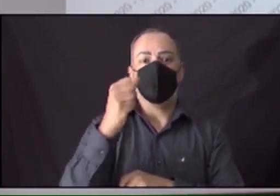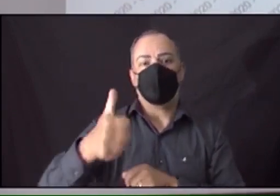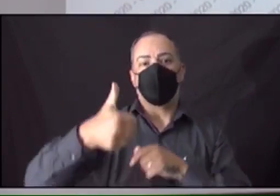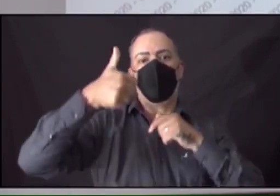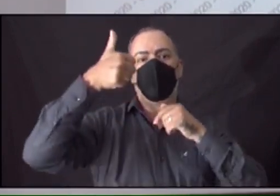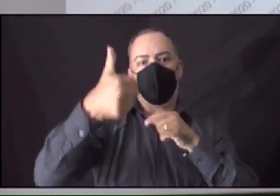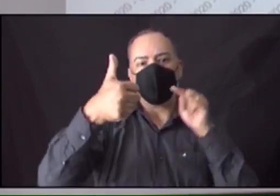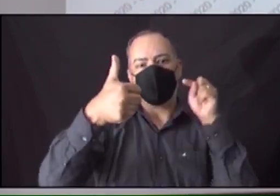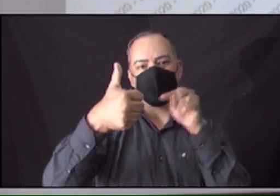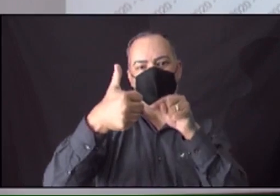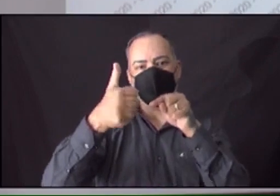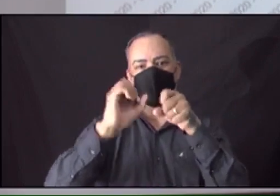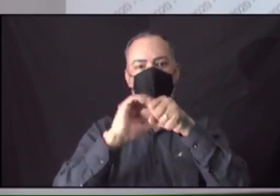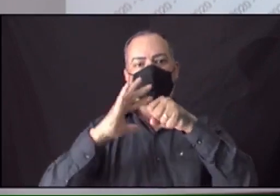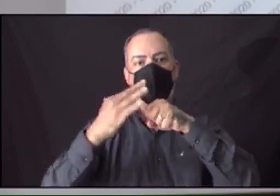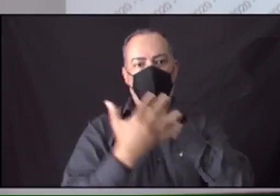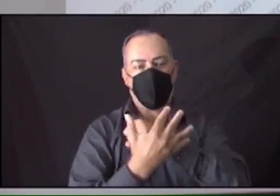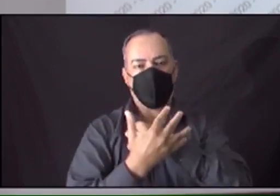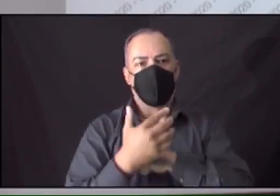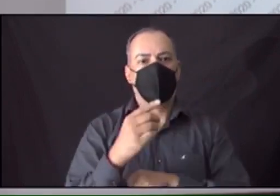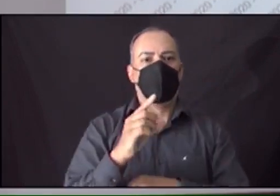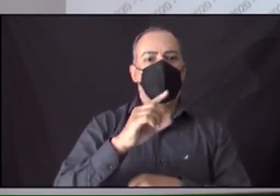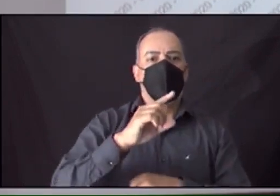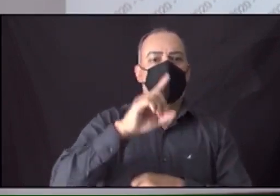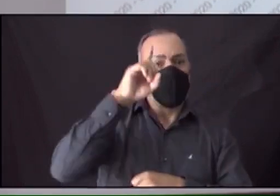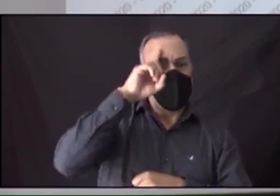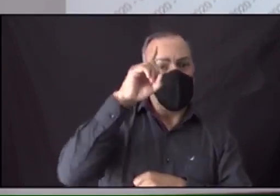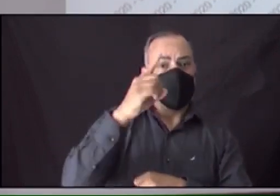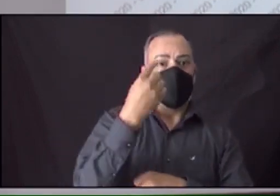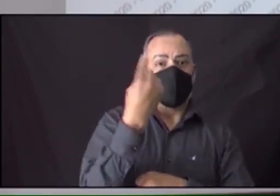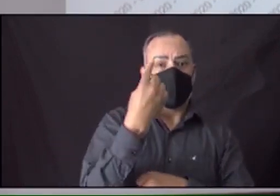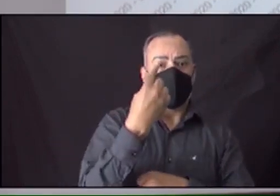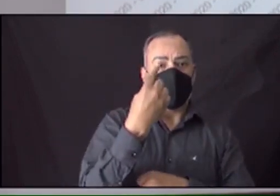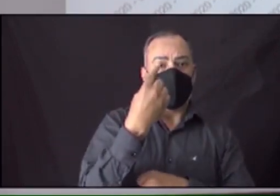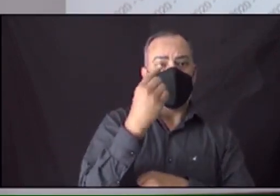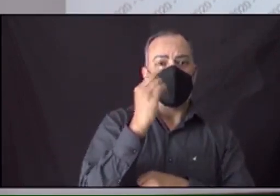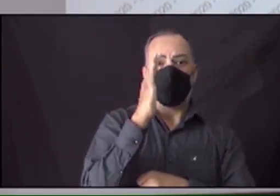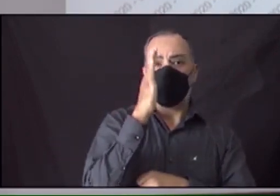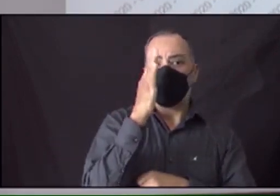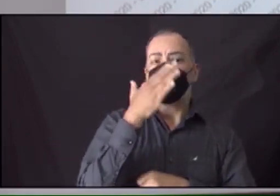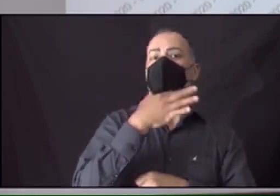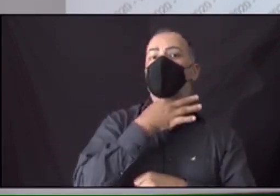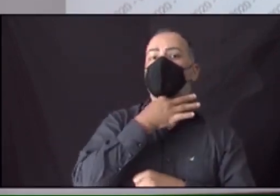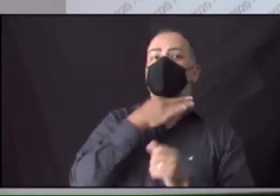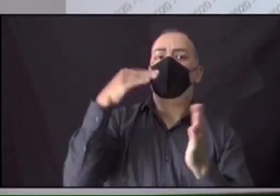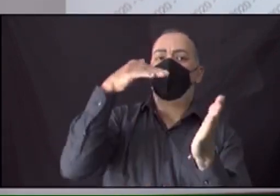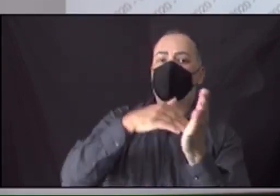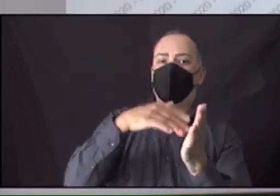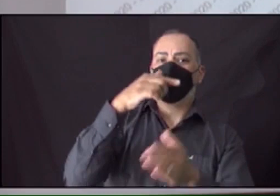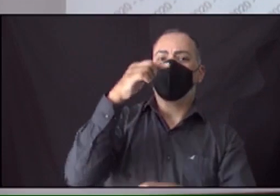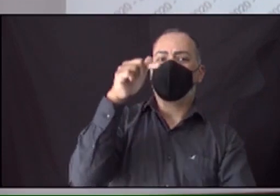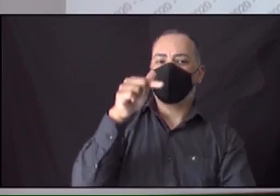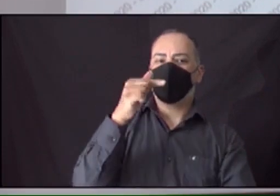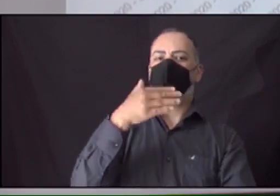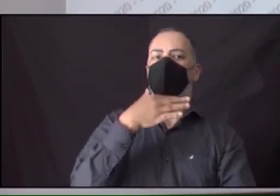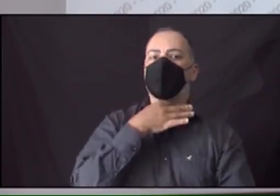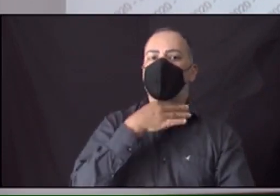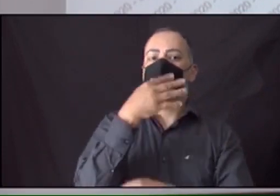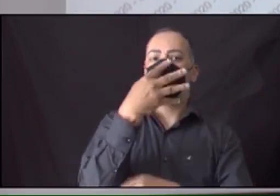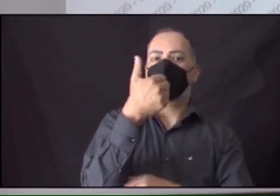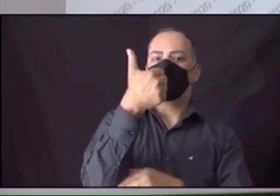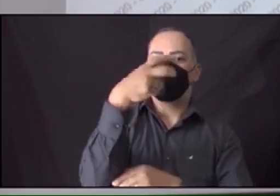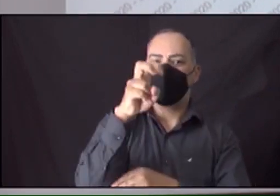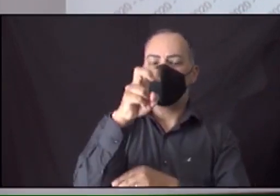positivos. Na semana do dia 1º de março até o dia 7 de março, 415. Do dia 8 ao dia 14 de